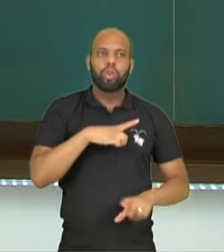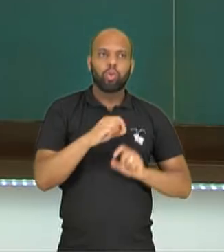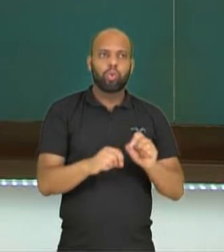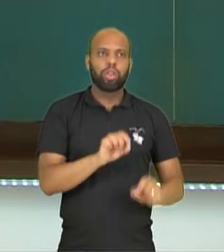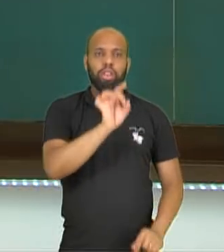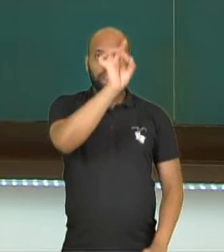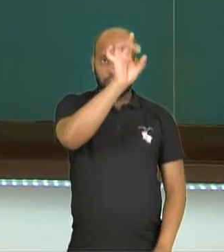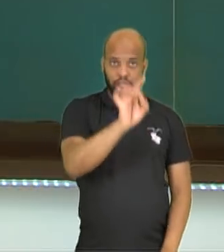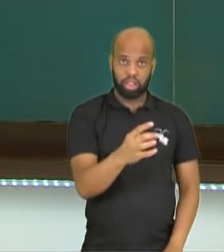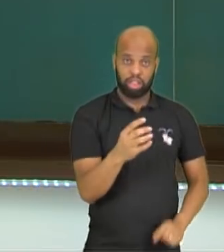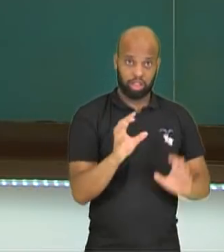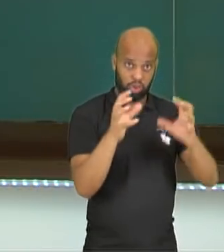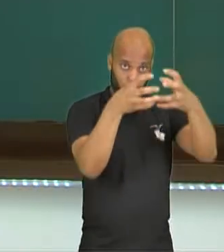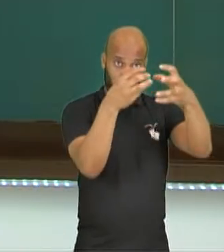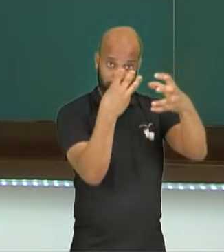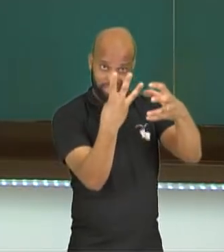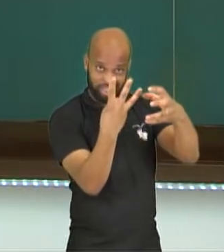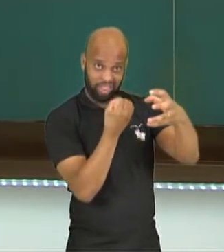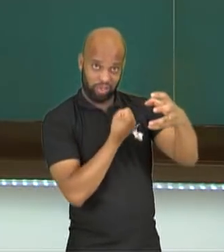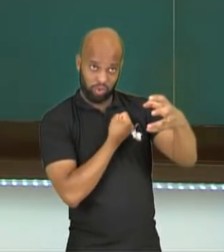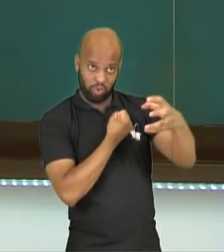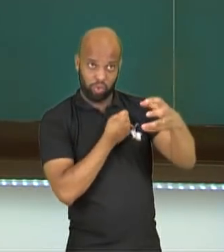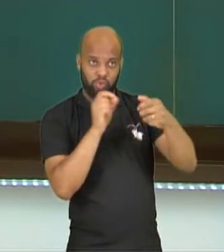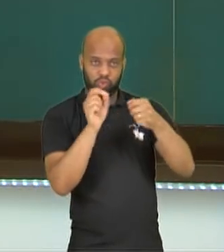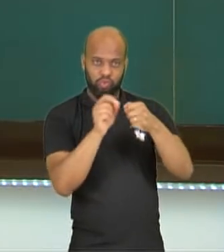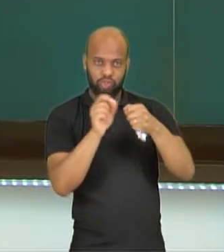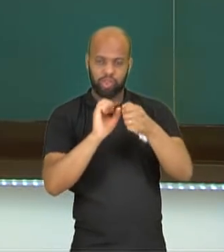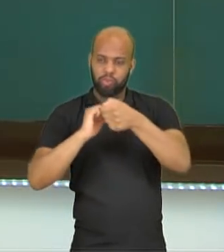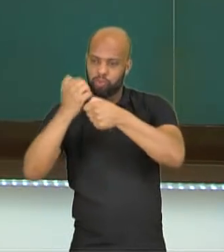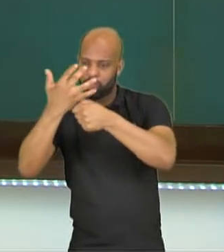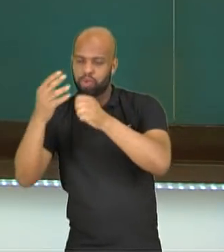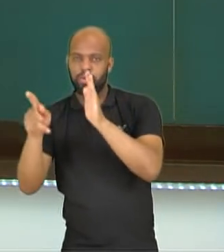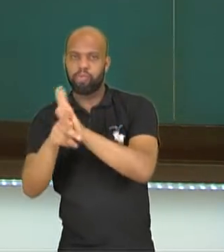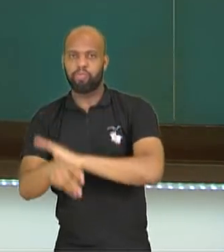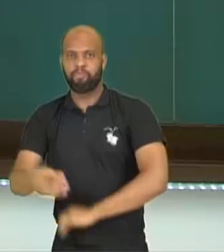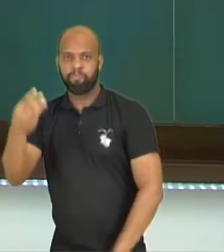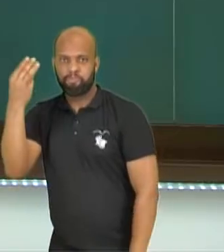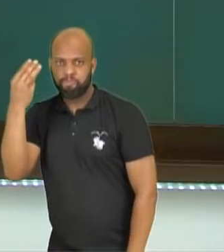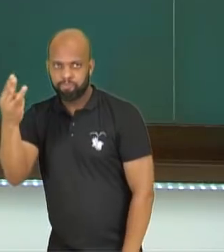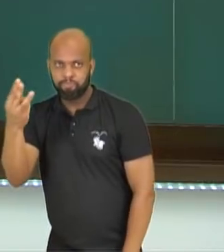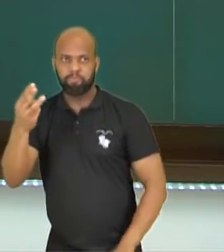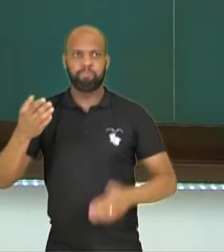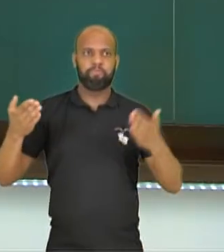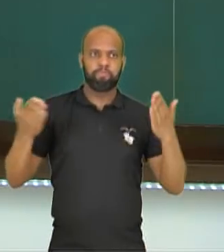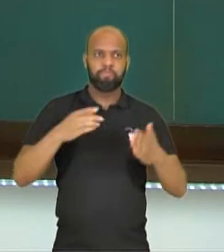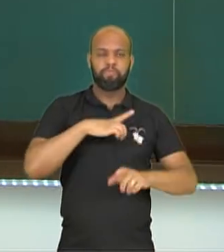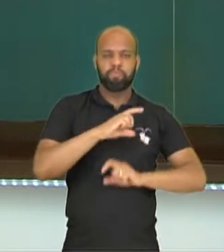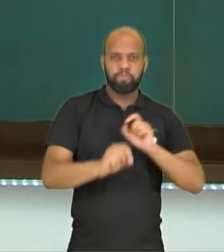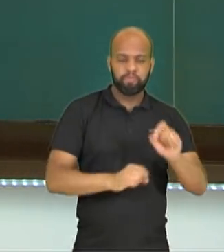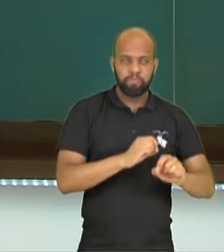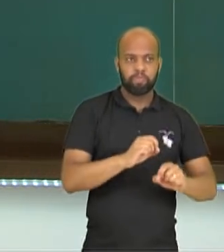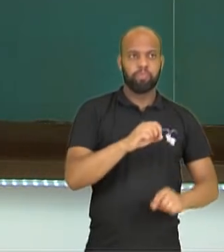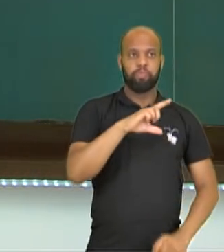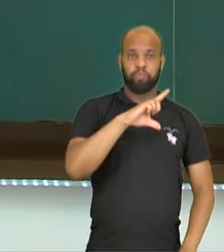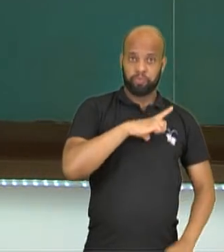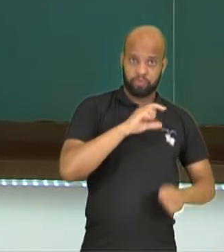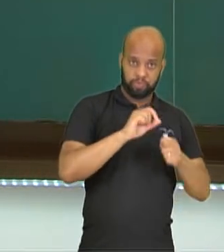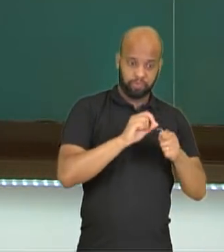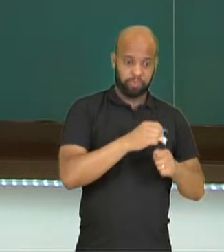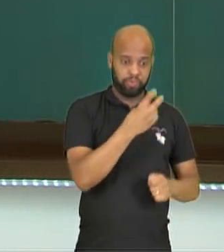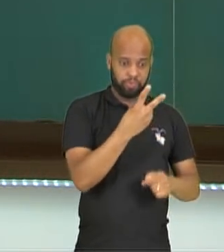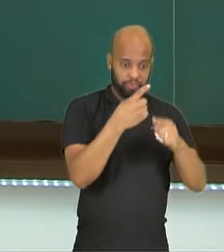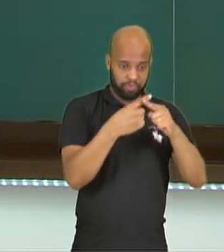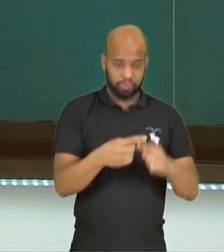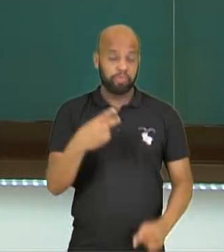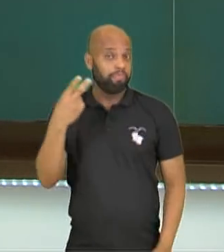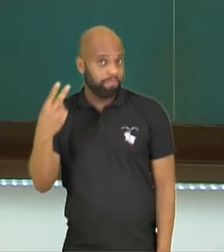de 3, porque a raiz é cúbica. Então, nesse caso aqui, ó, sai esses 2 para fora e fica apenas 2 vezes